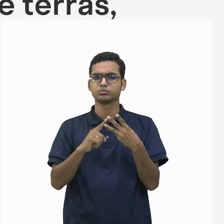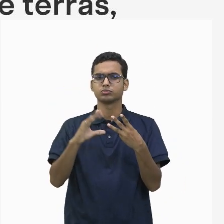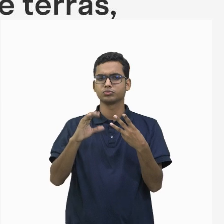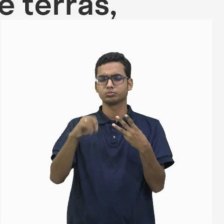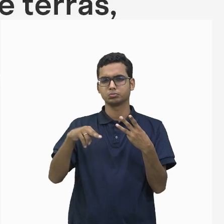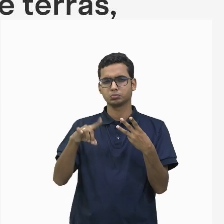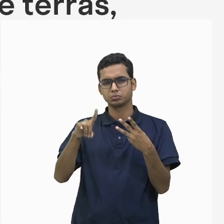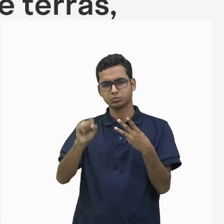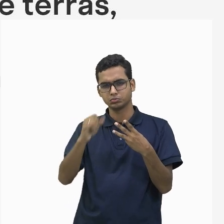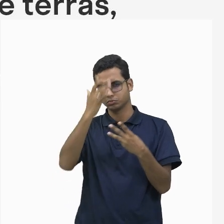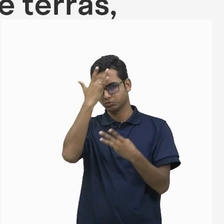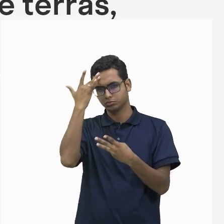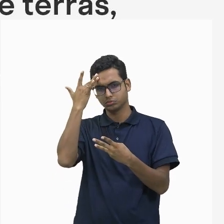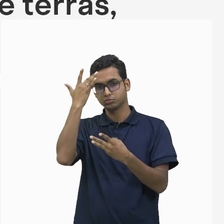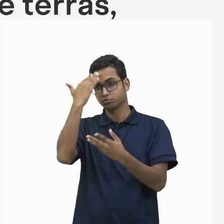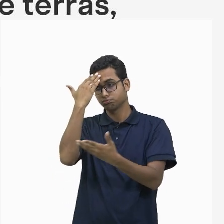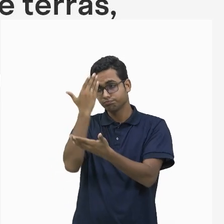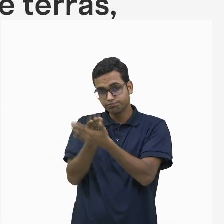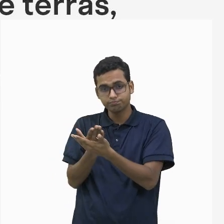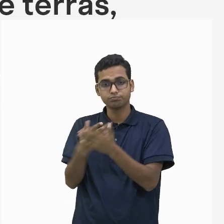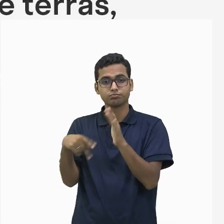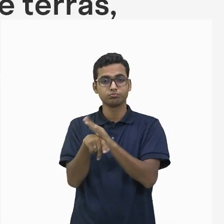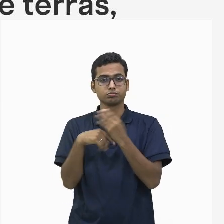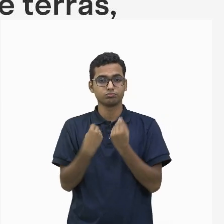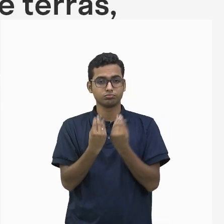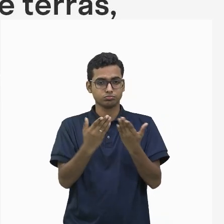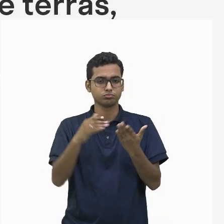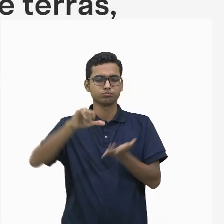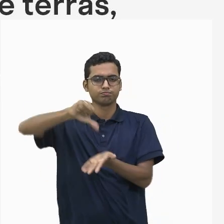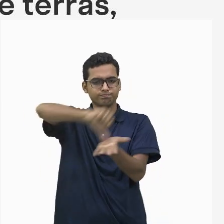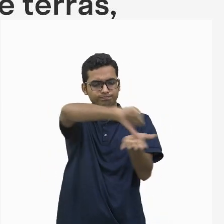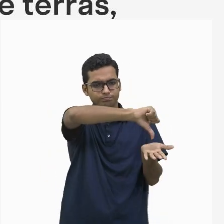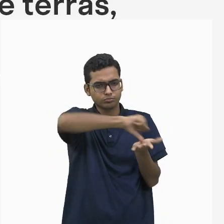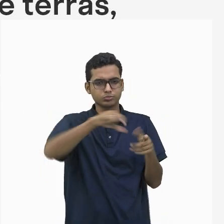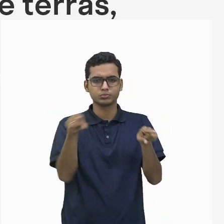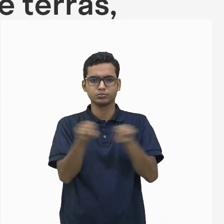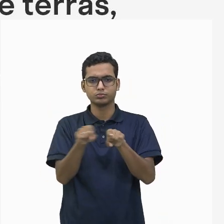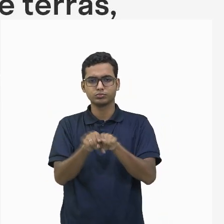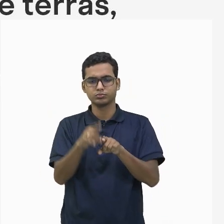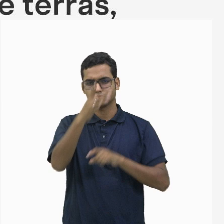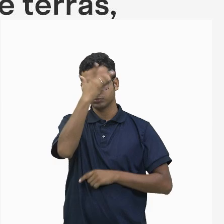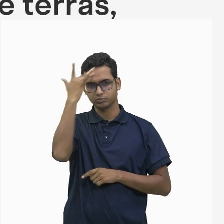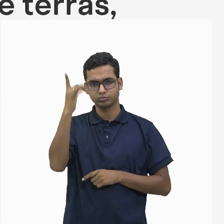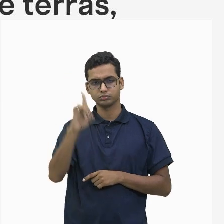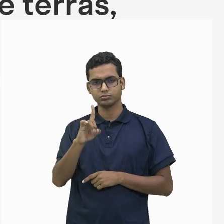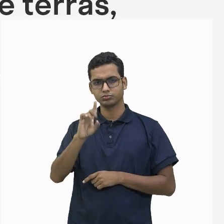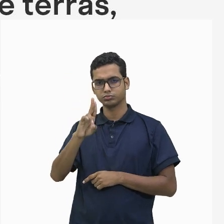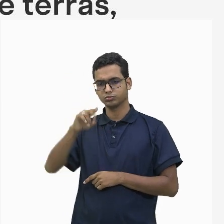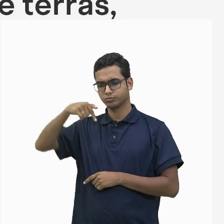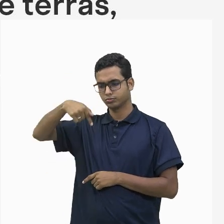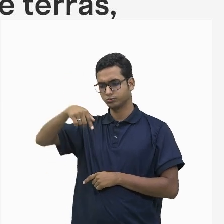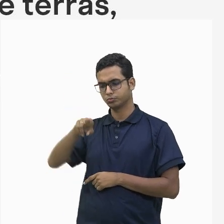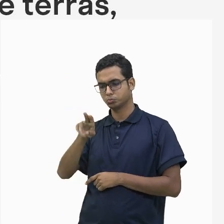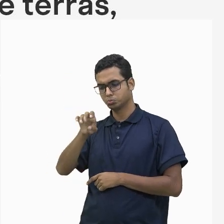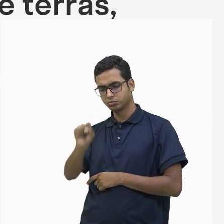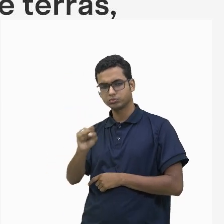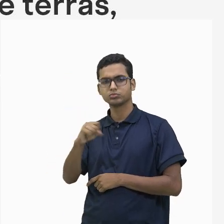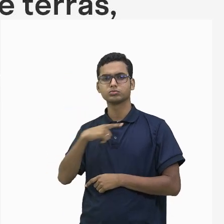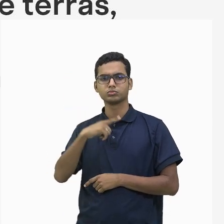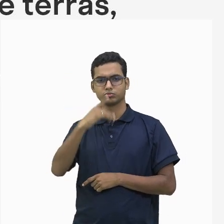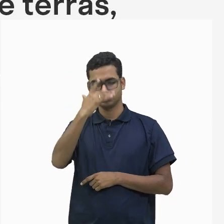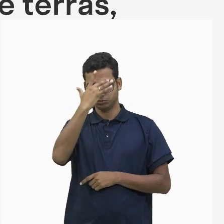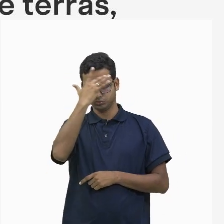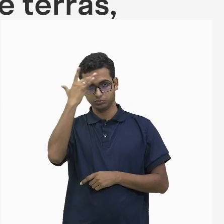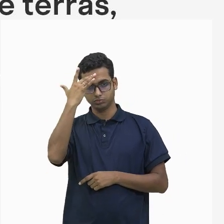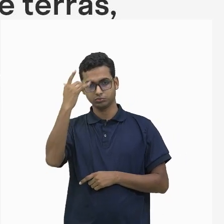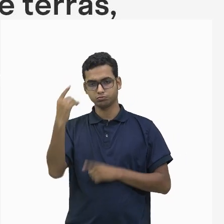confiança. Nessa hierarquia, os duques eram mais próximos do rei e os que recebiam as maiores porções de